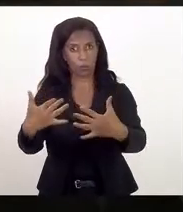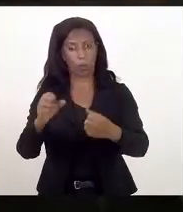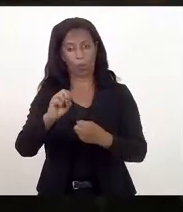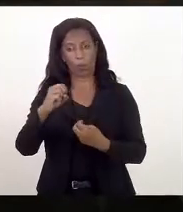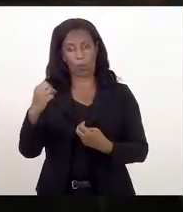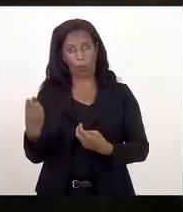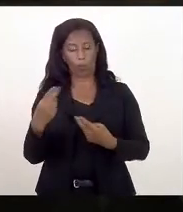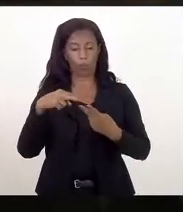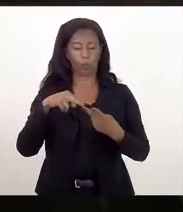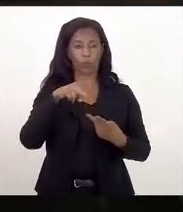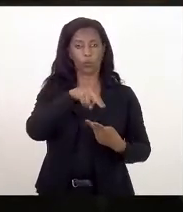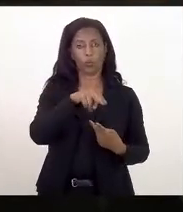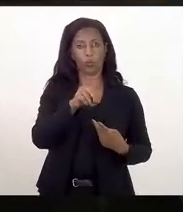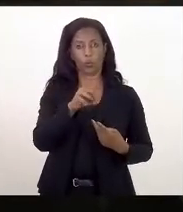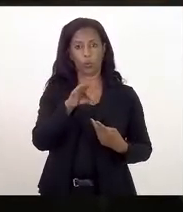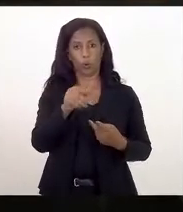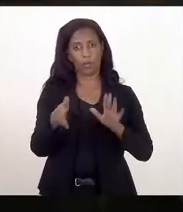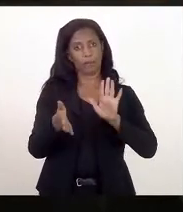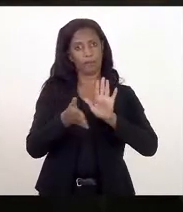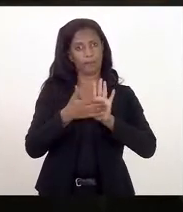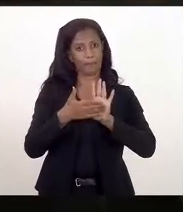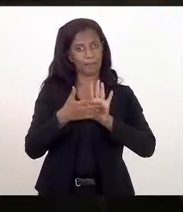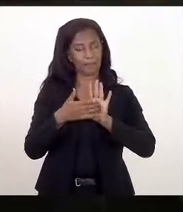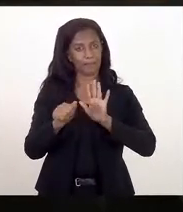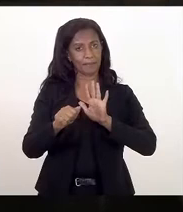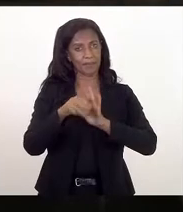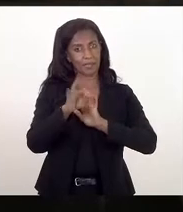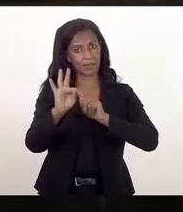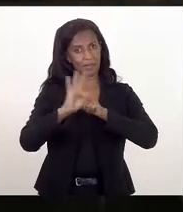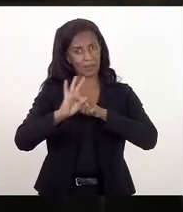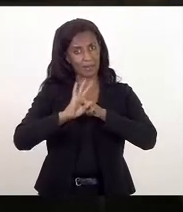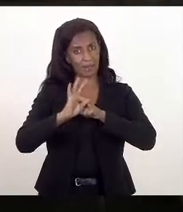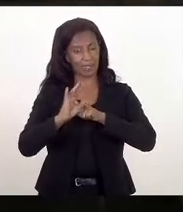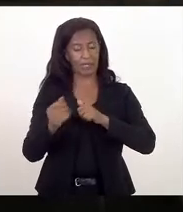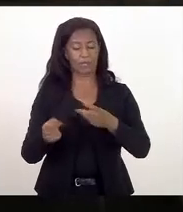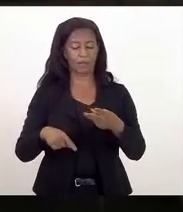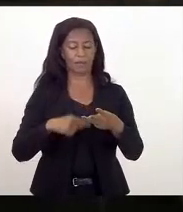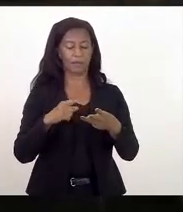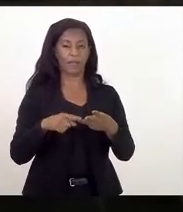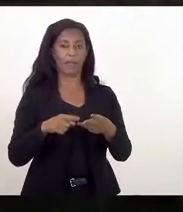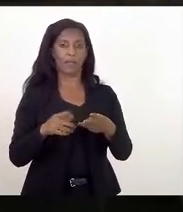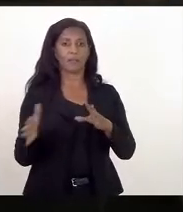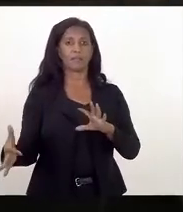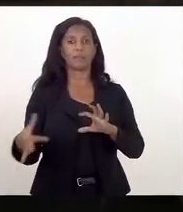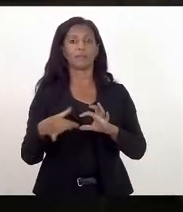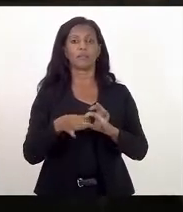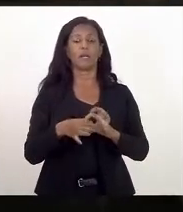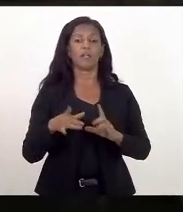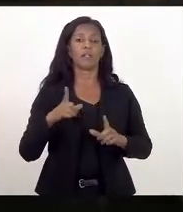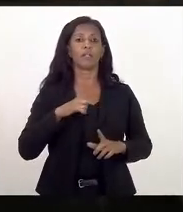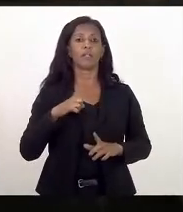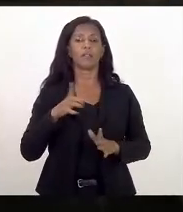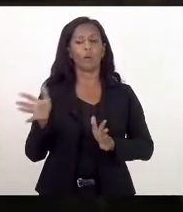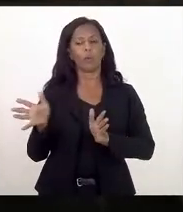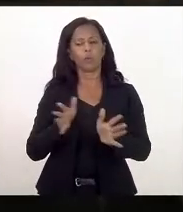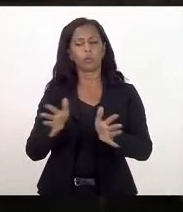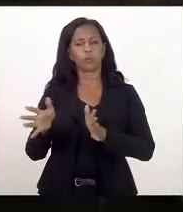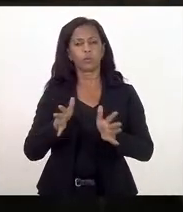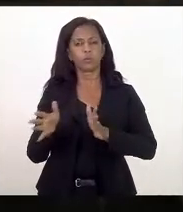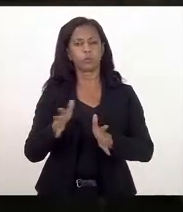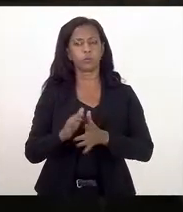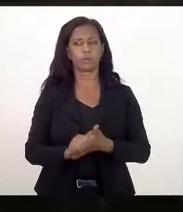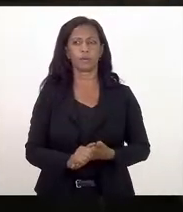suas notas e pareceres técnicos, há proposições aqui colocadas. Essa integração, esse bom funcionamento entre os órgãos é